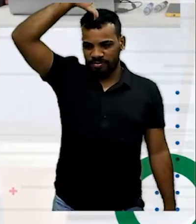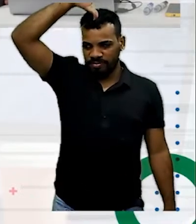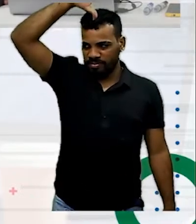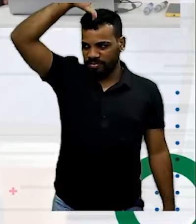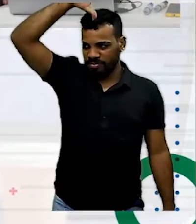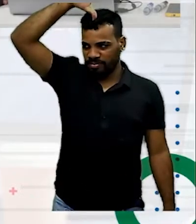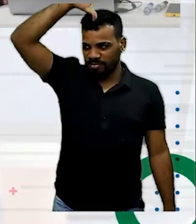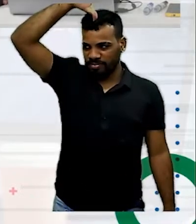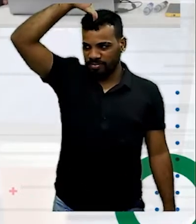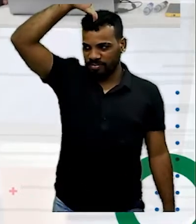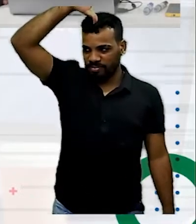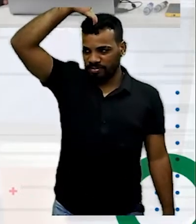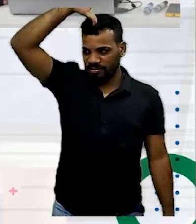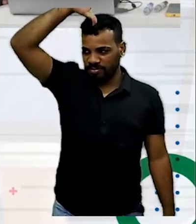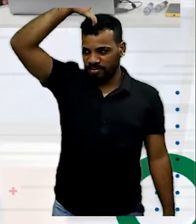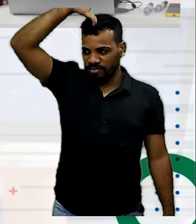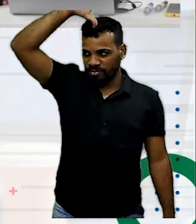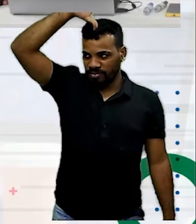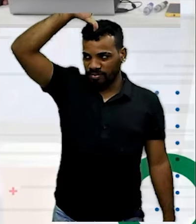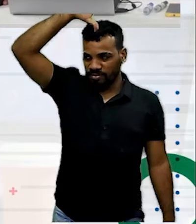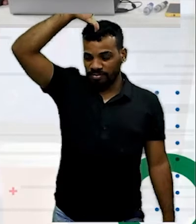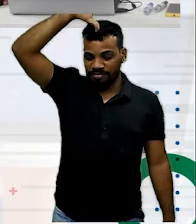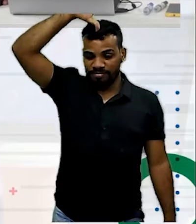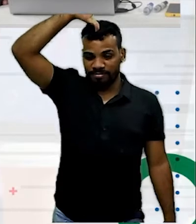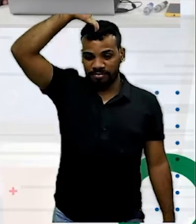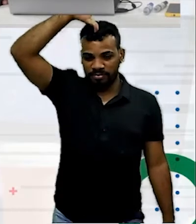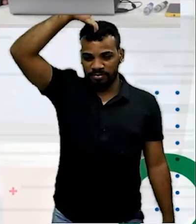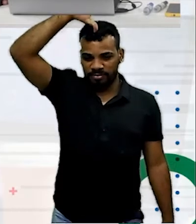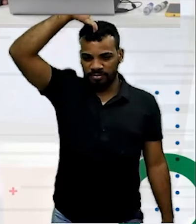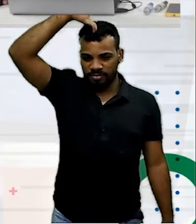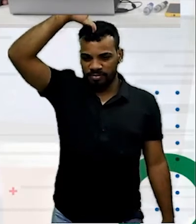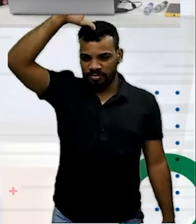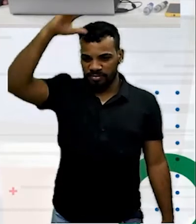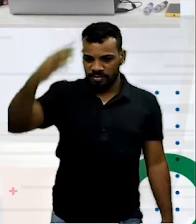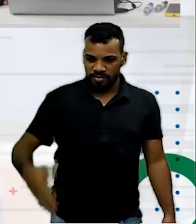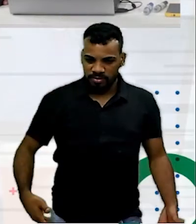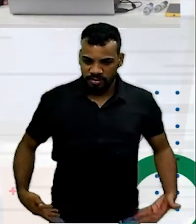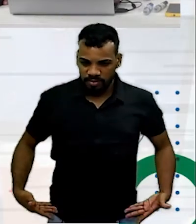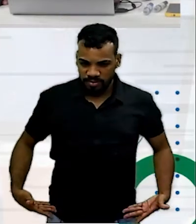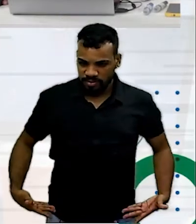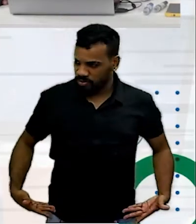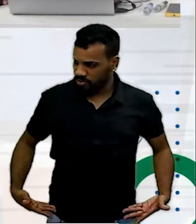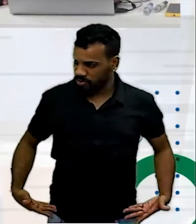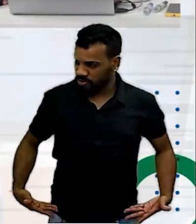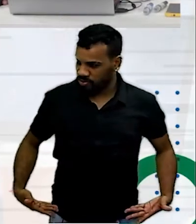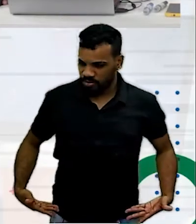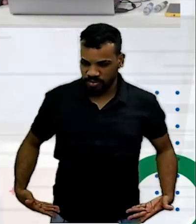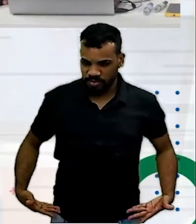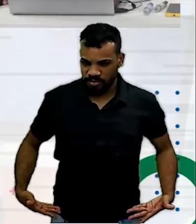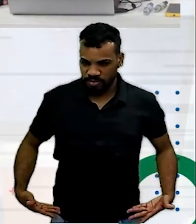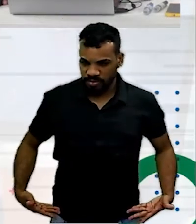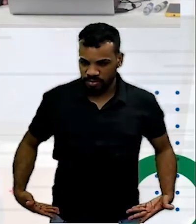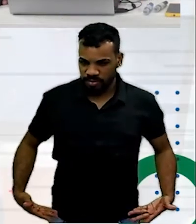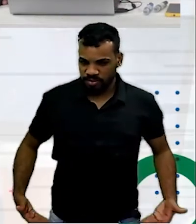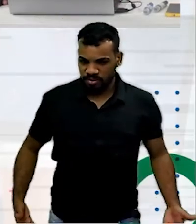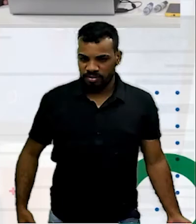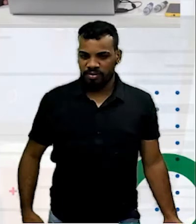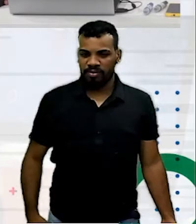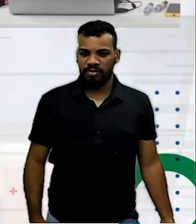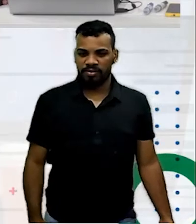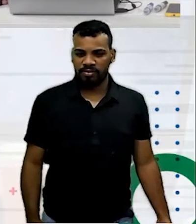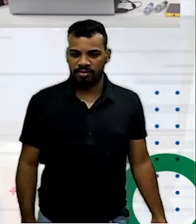Então, nós temos aqui essas duas subfunções dentro da elipse. Vamos repetir. Fechei